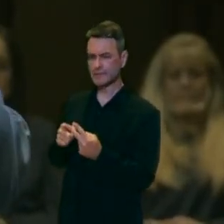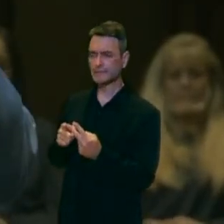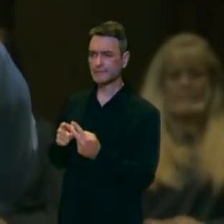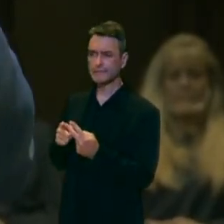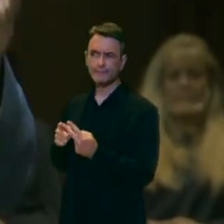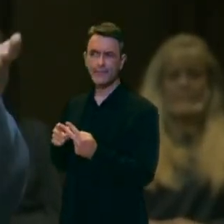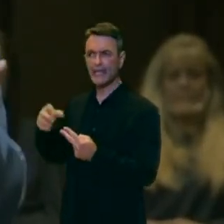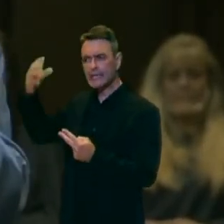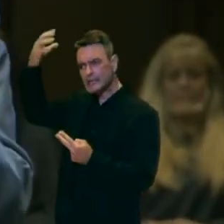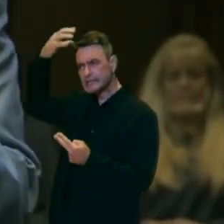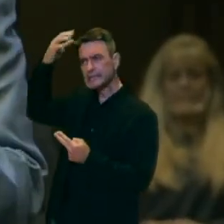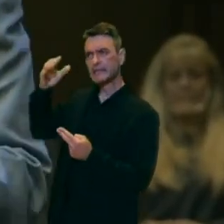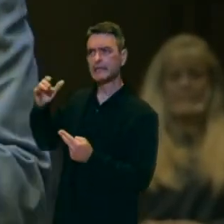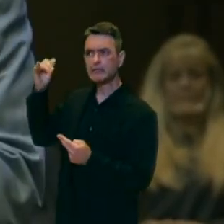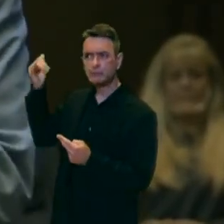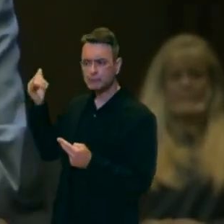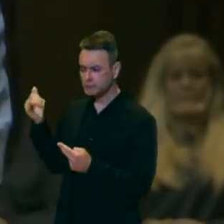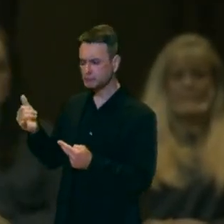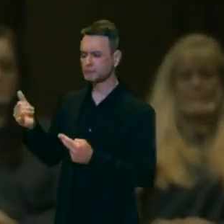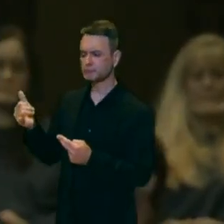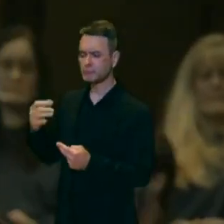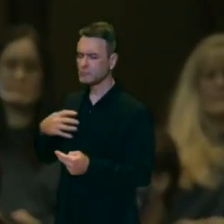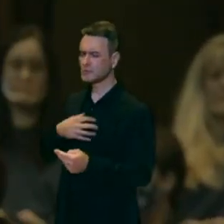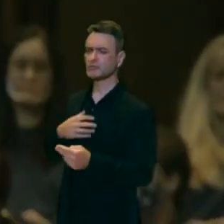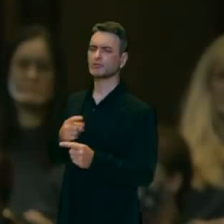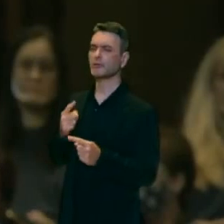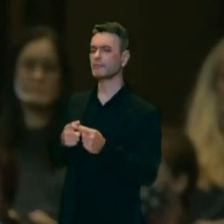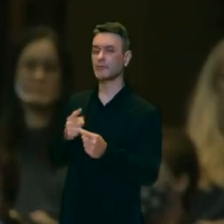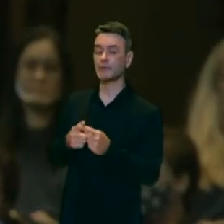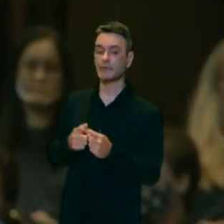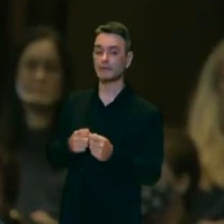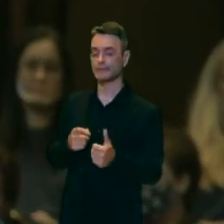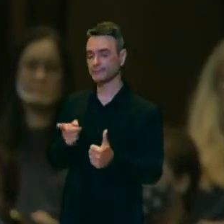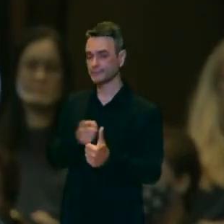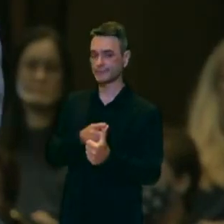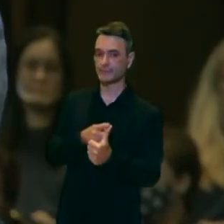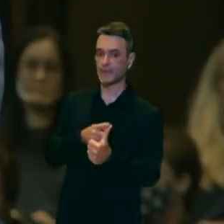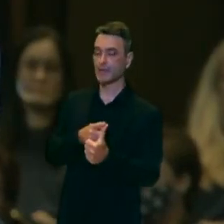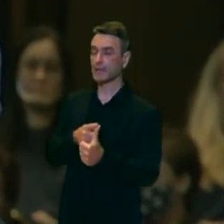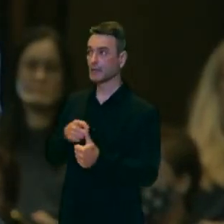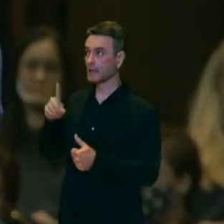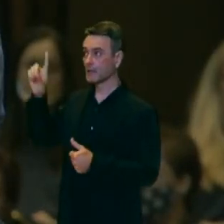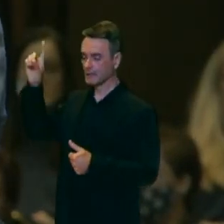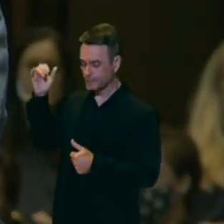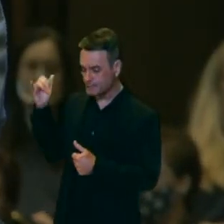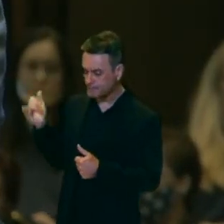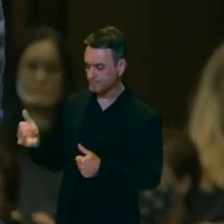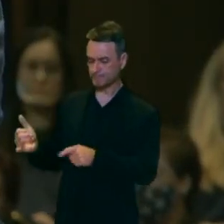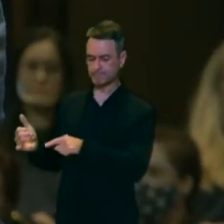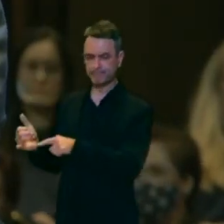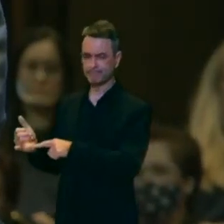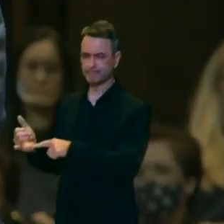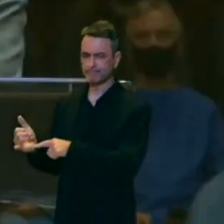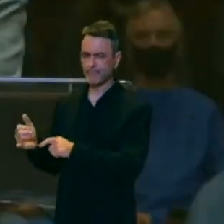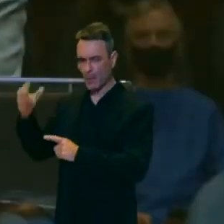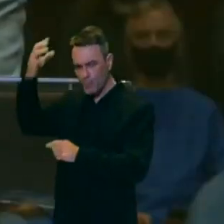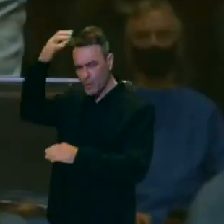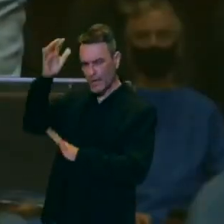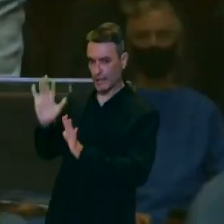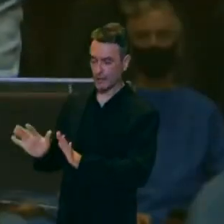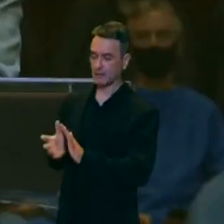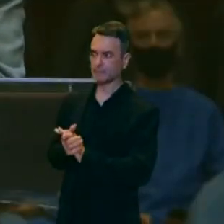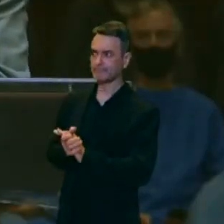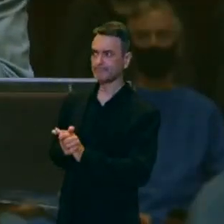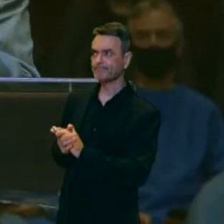Zedequias não estava ouvindo a voz de Deus. A primeira, porque a voz de Deus não era